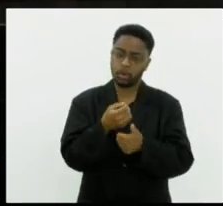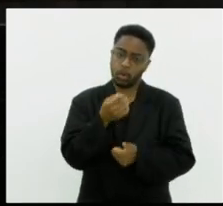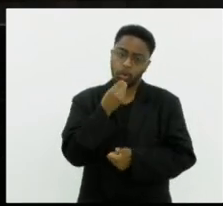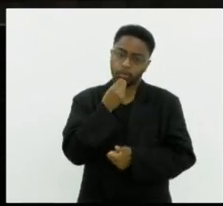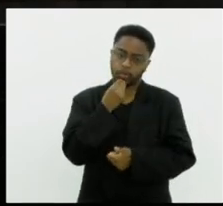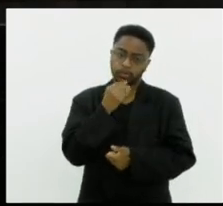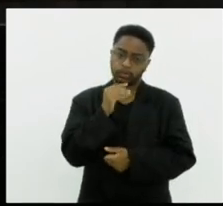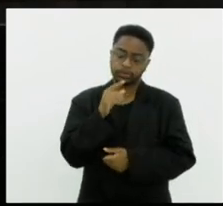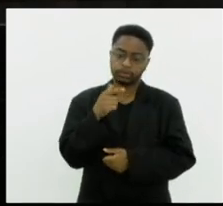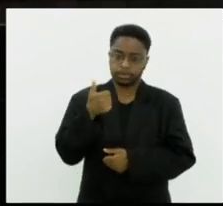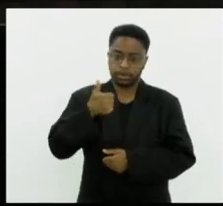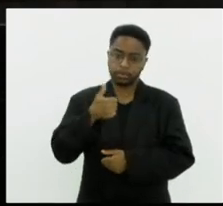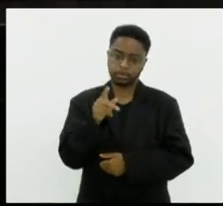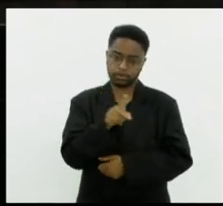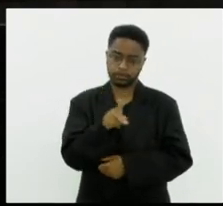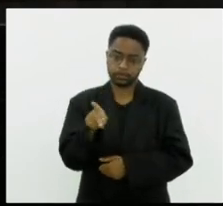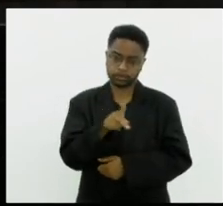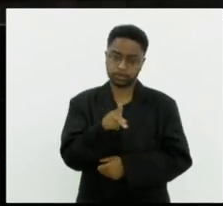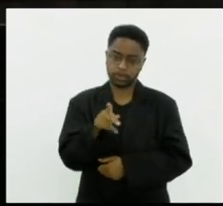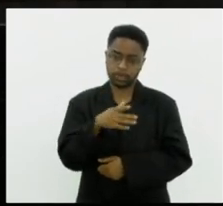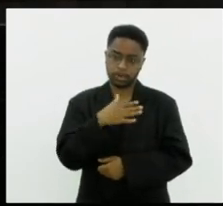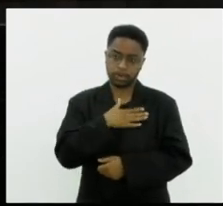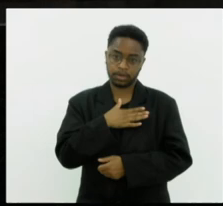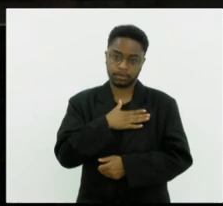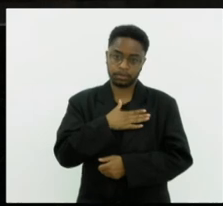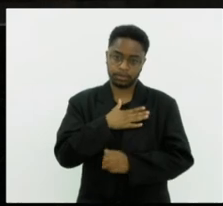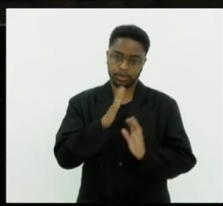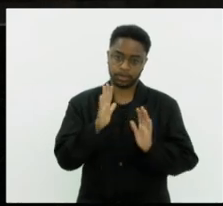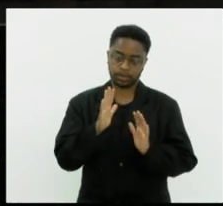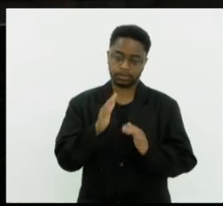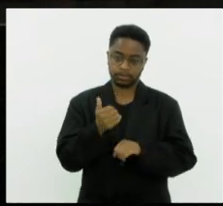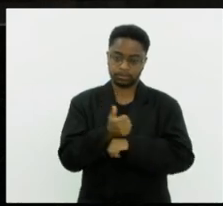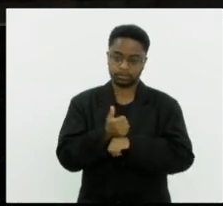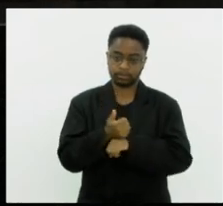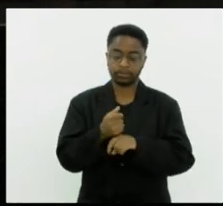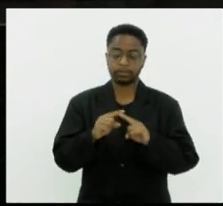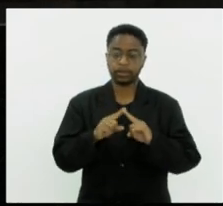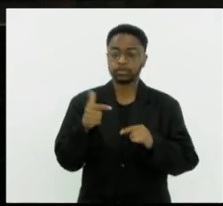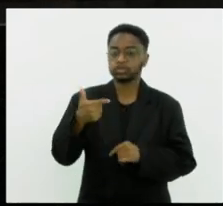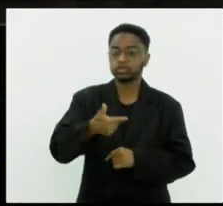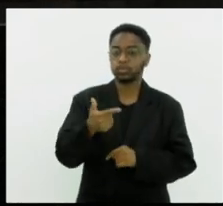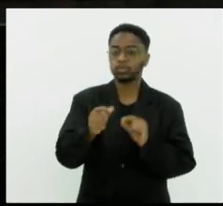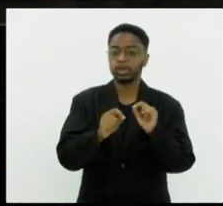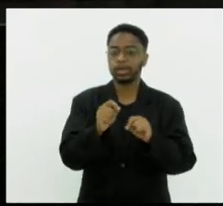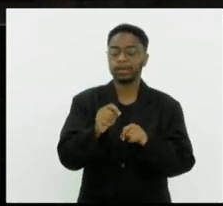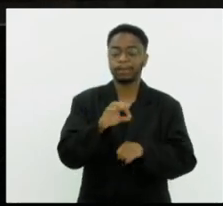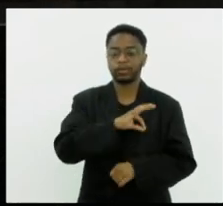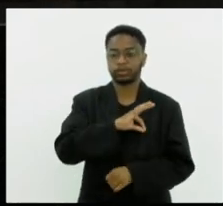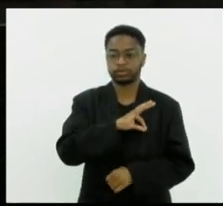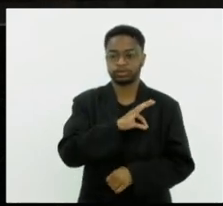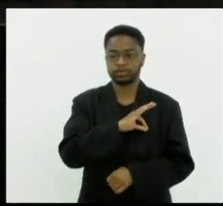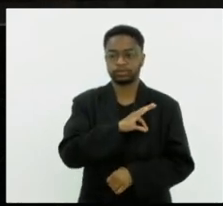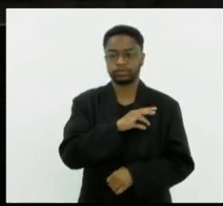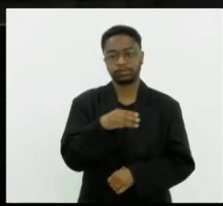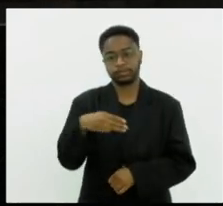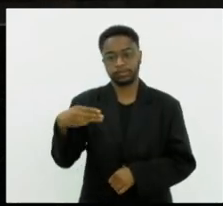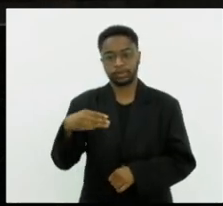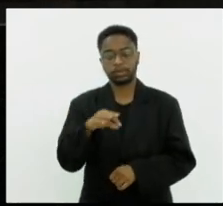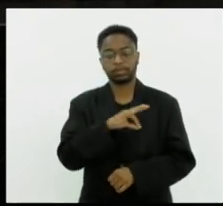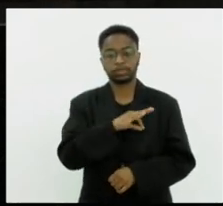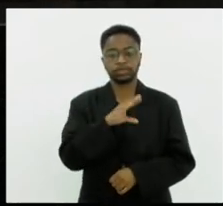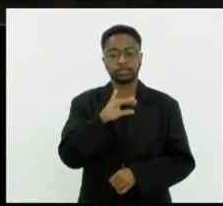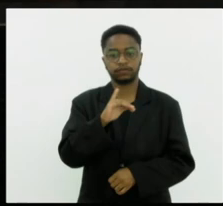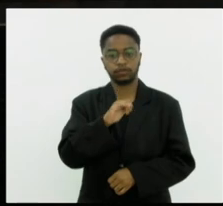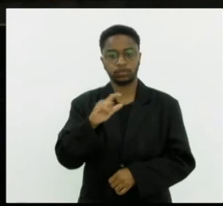professor, que é o meu cargo, na real, é o policial militar, é o policial civil, é o